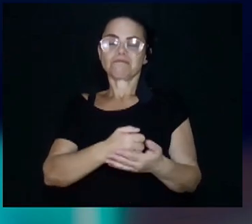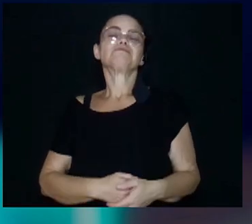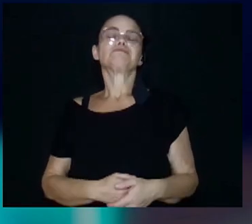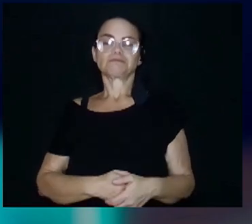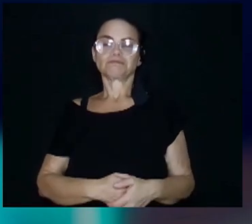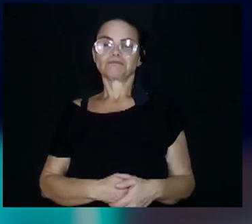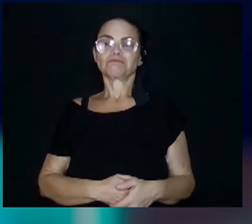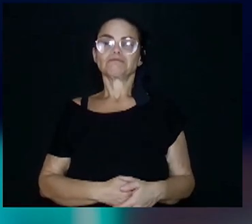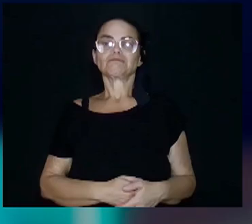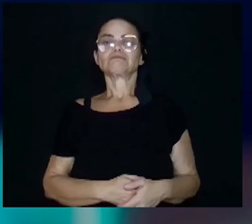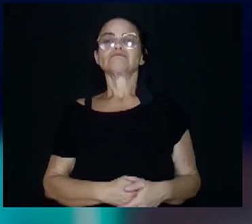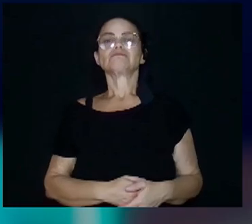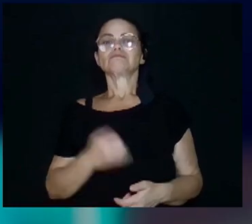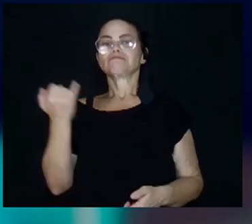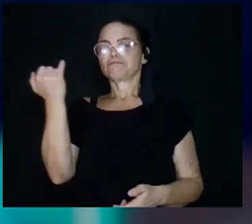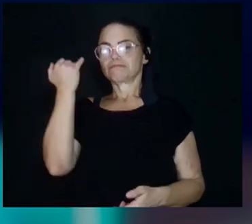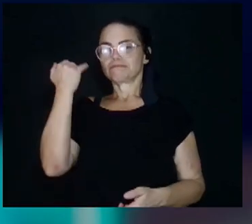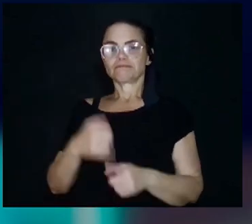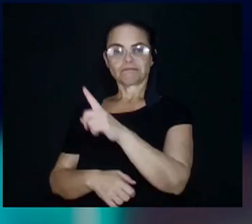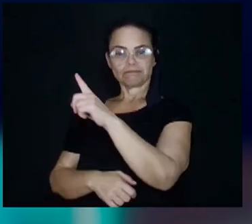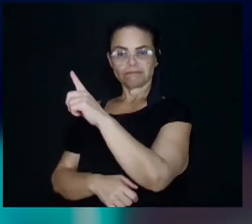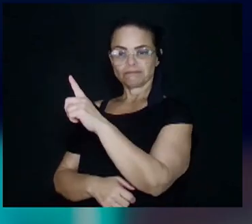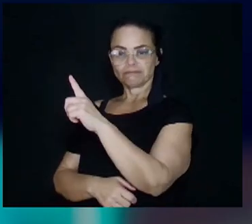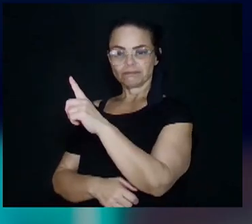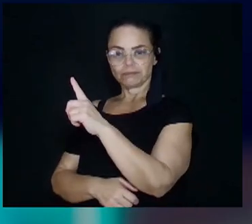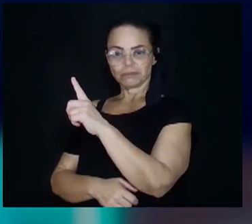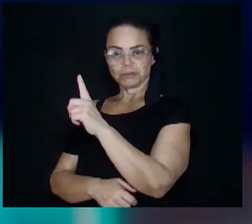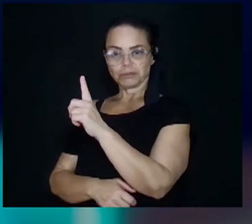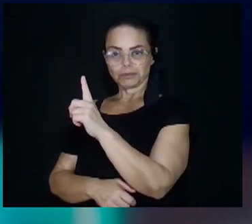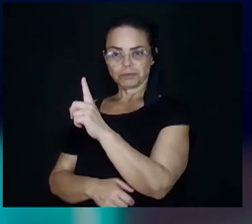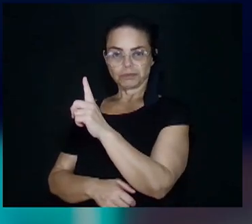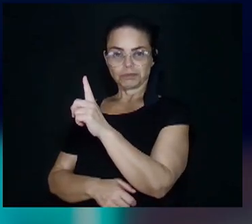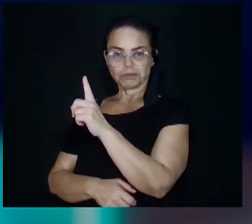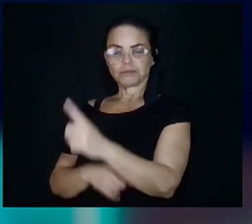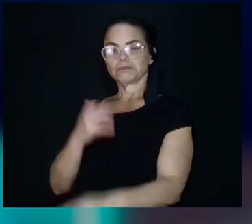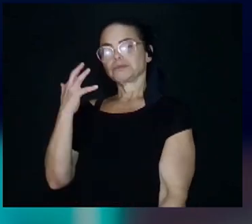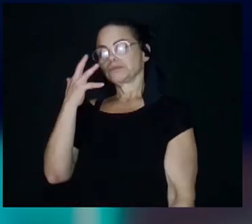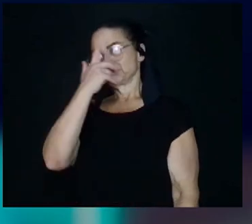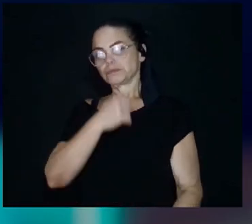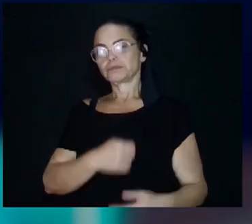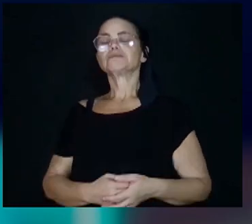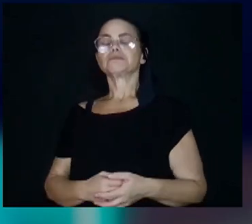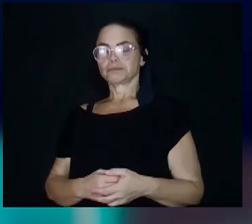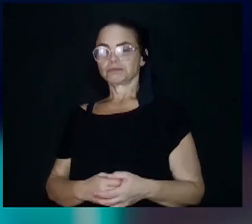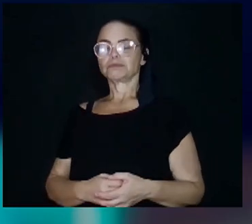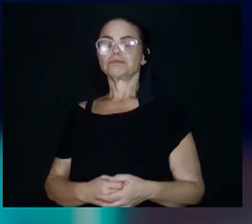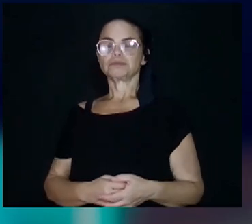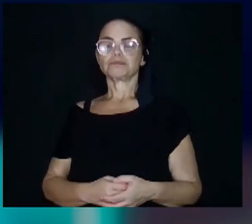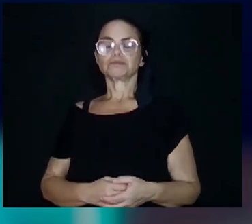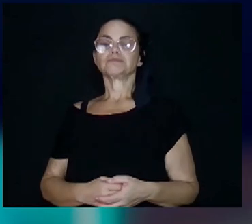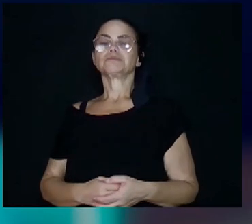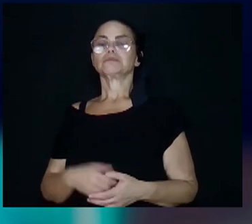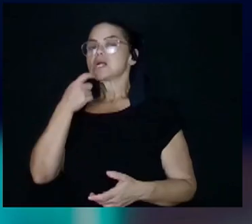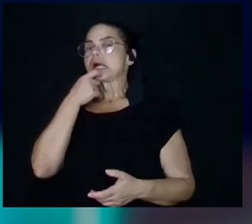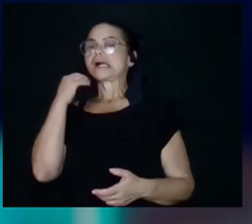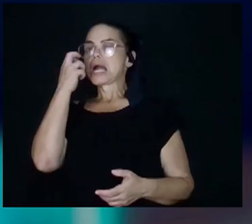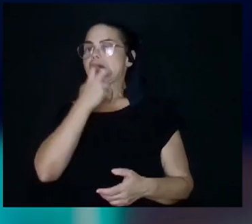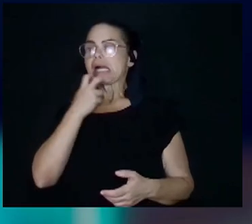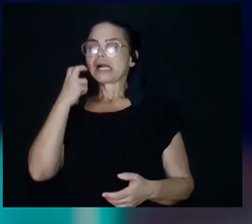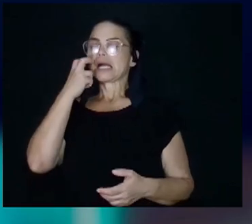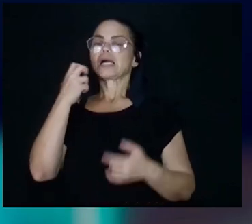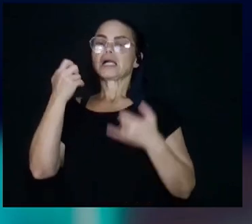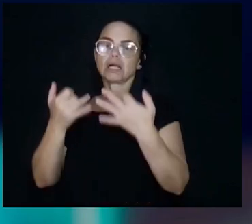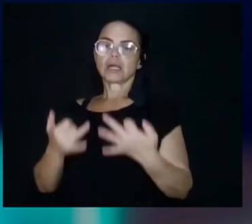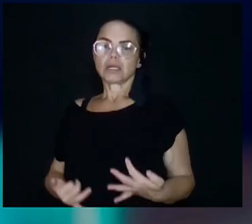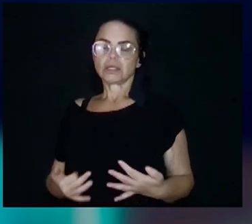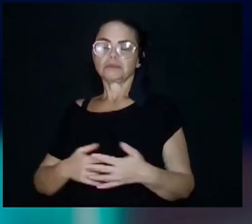coisa importante. Então, eu acho muito lindo isso, né? Como é que a gagueira é descrita por quem gagueja,